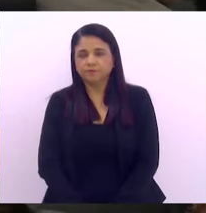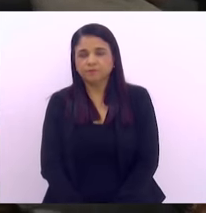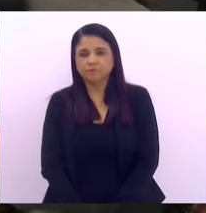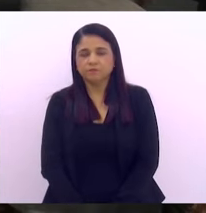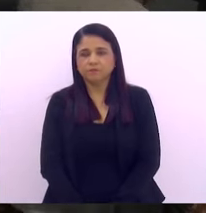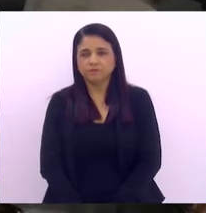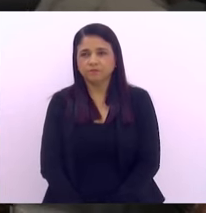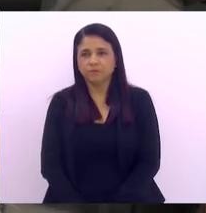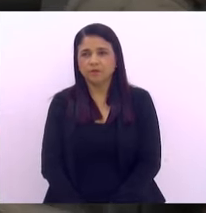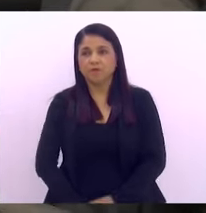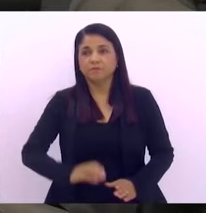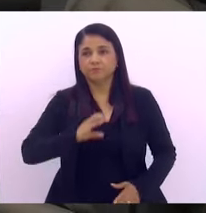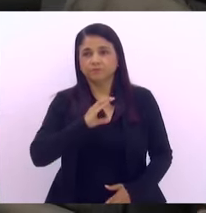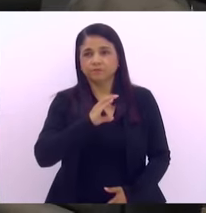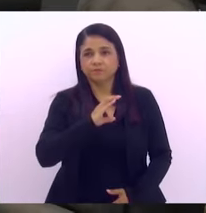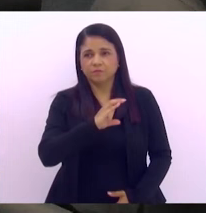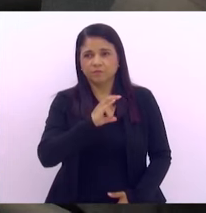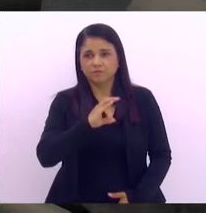Pela CCJ.